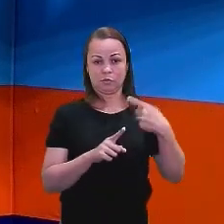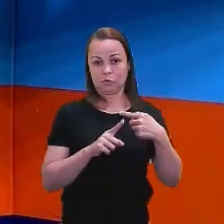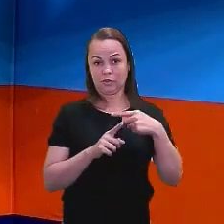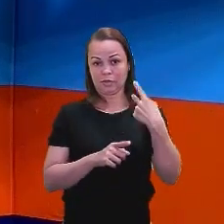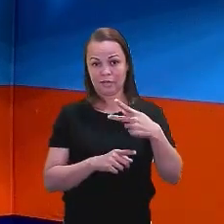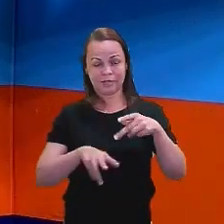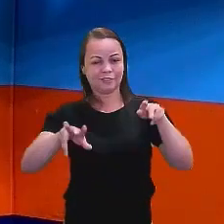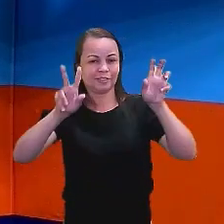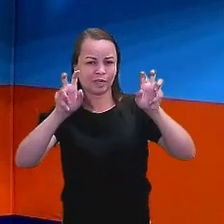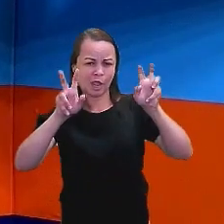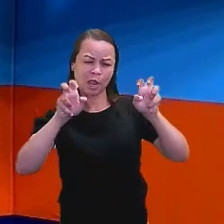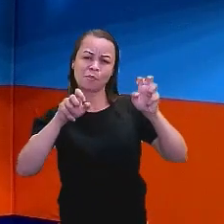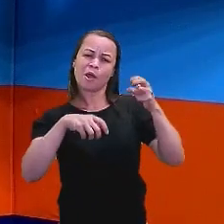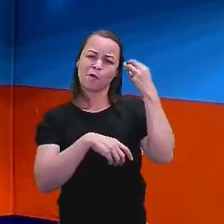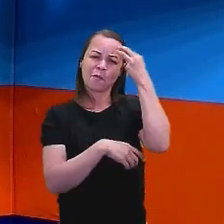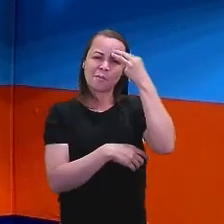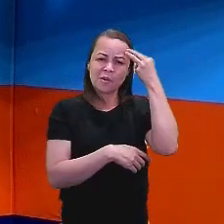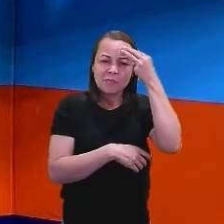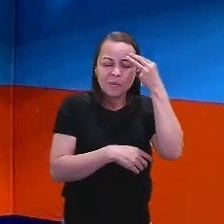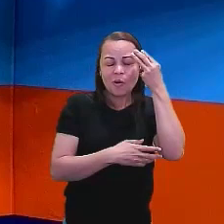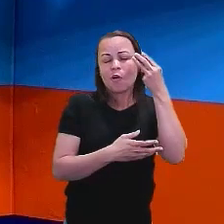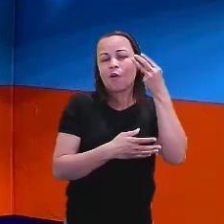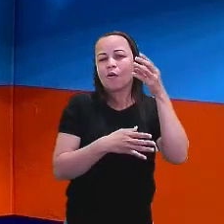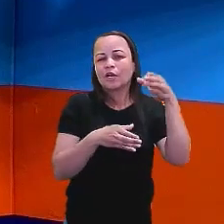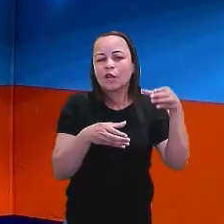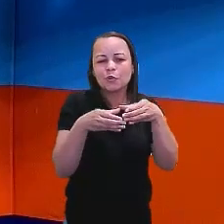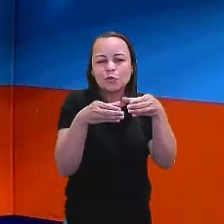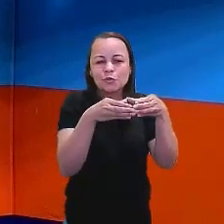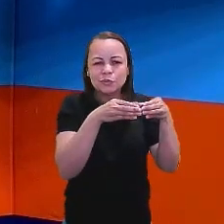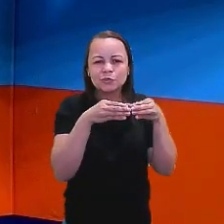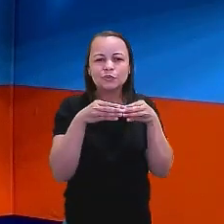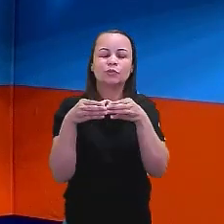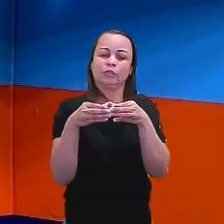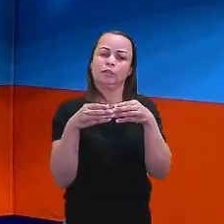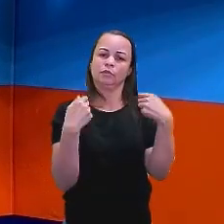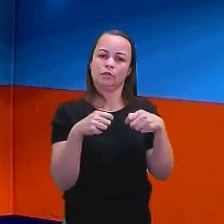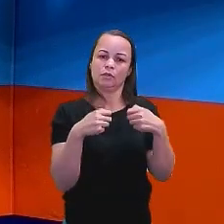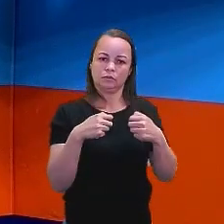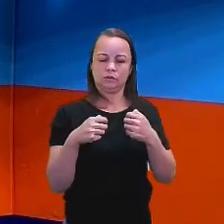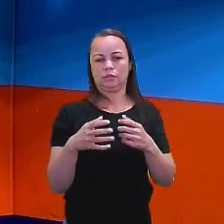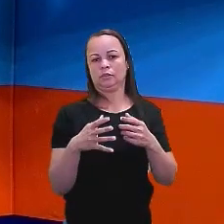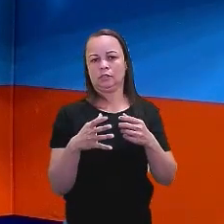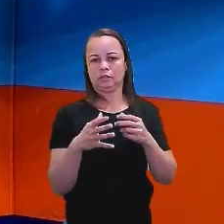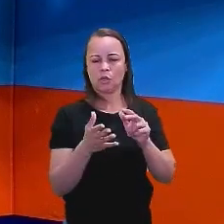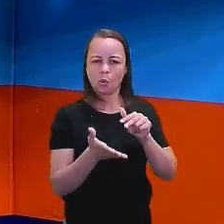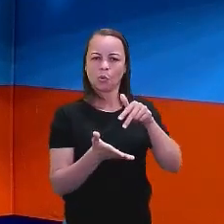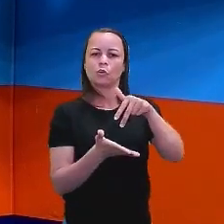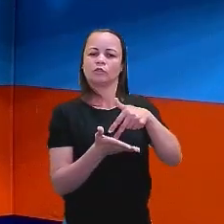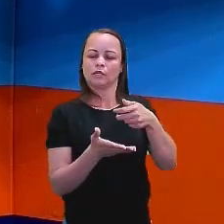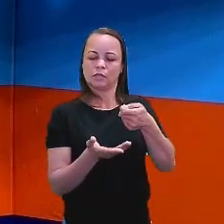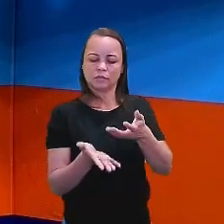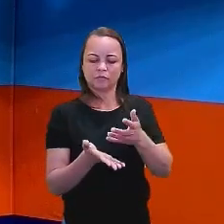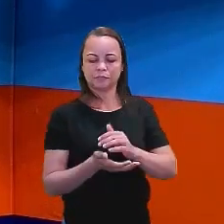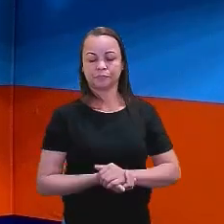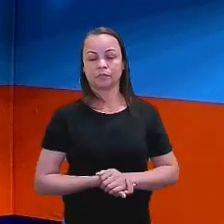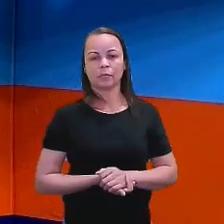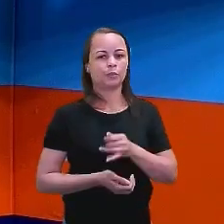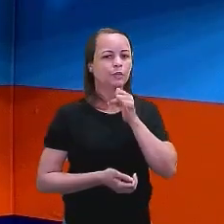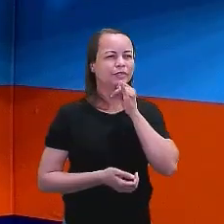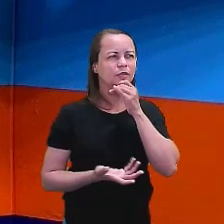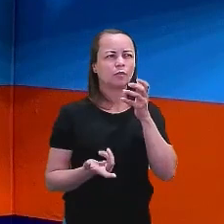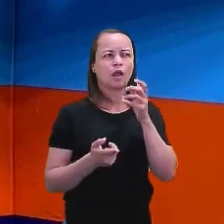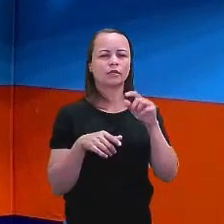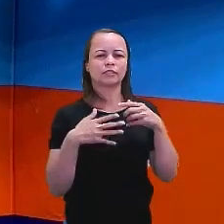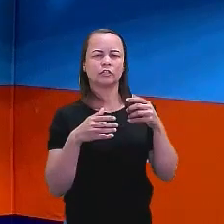da nossa memória, uma memória coletiva que precisa ser posta. Olha, se a gente for fazer uma volta